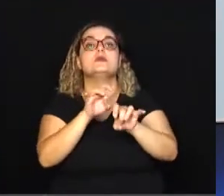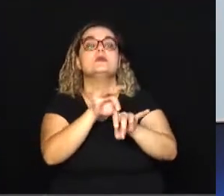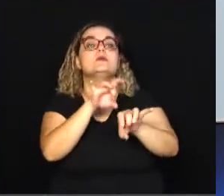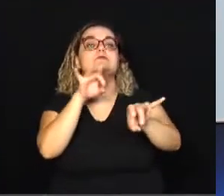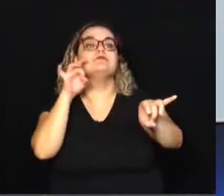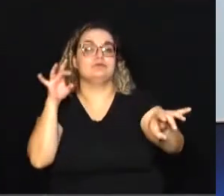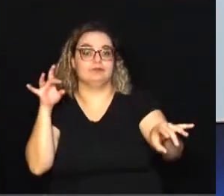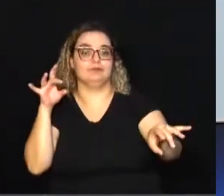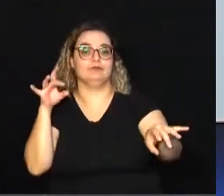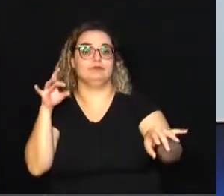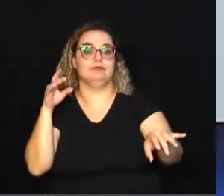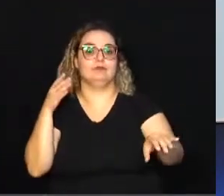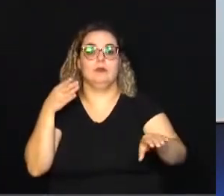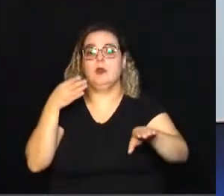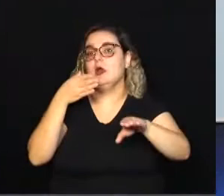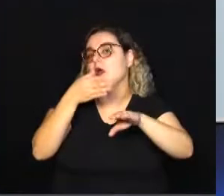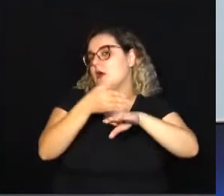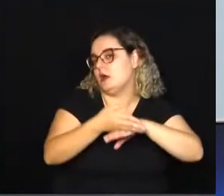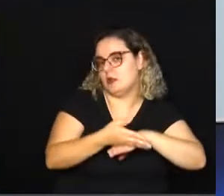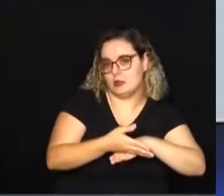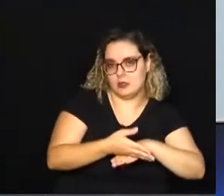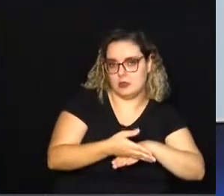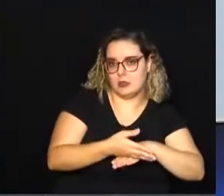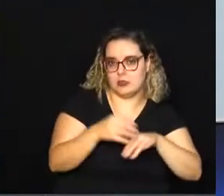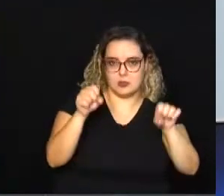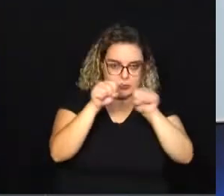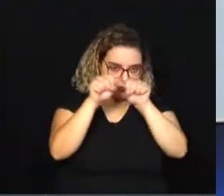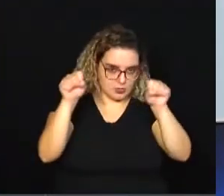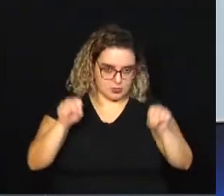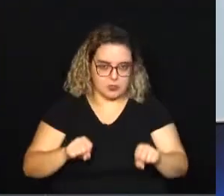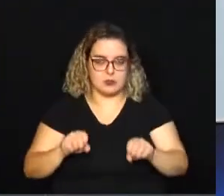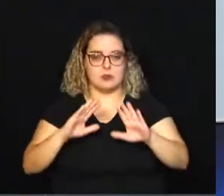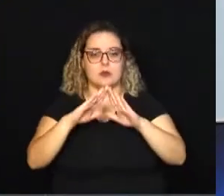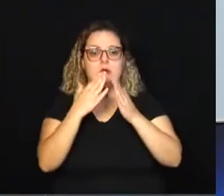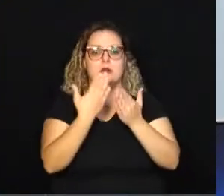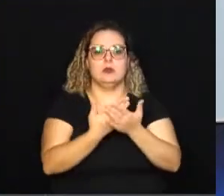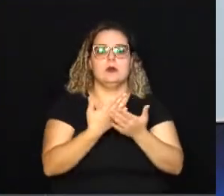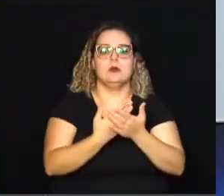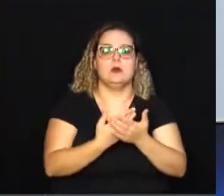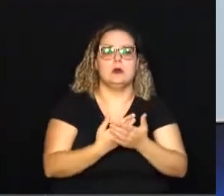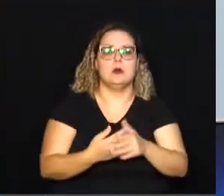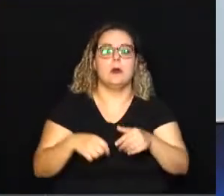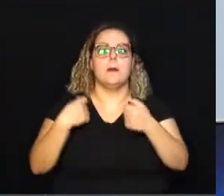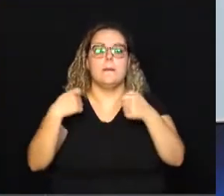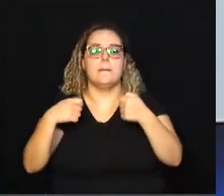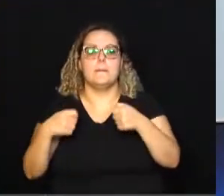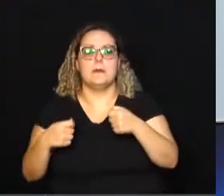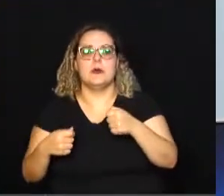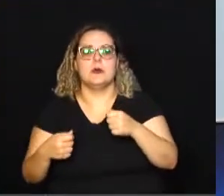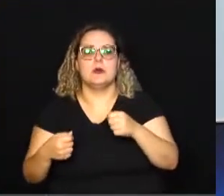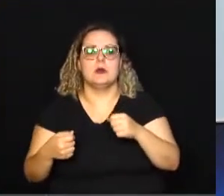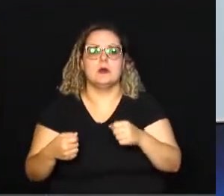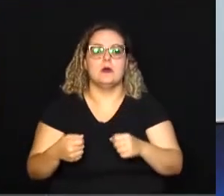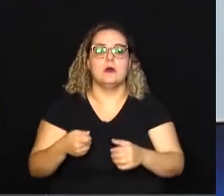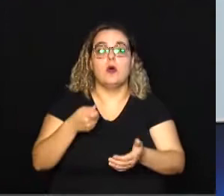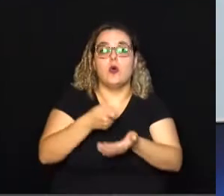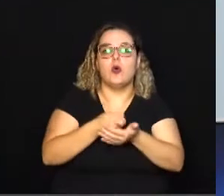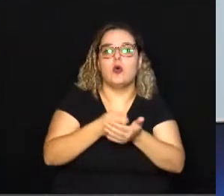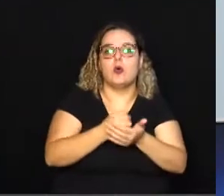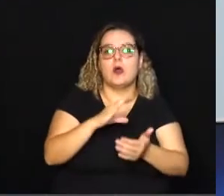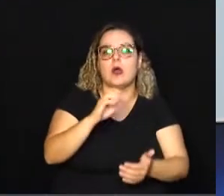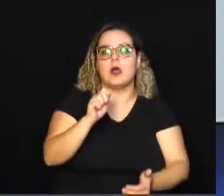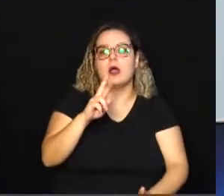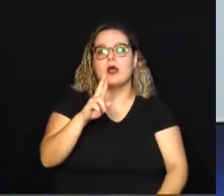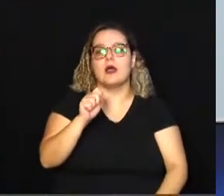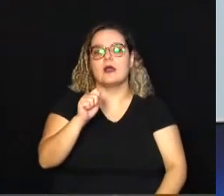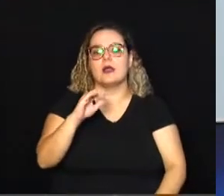para entrar num determinado sistema do colégio dela, ela tinha que confirmar alguns caracteres, por exemplo. Ela falou